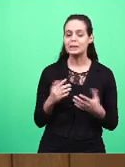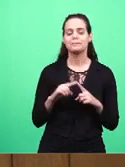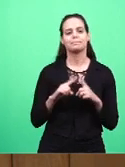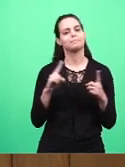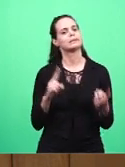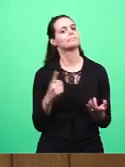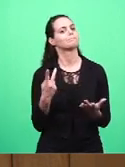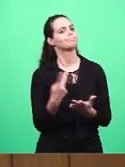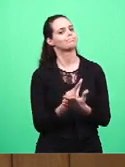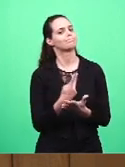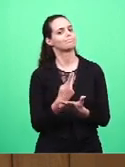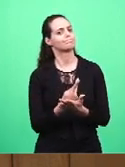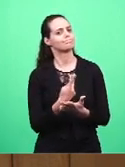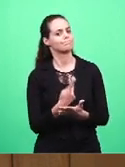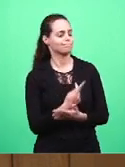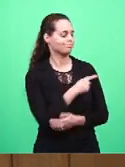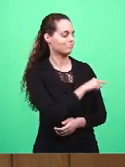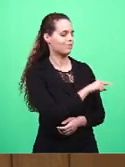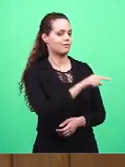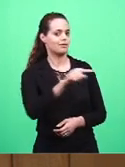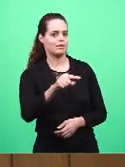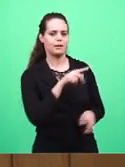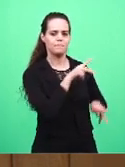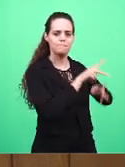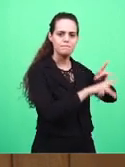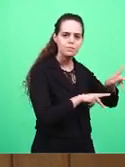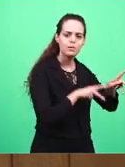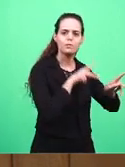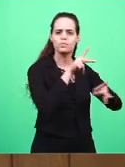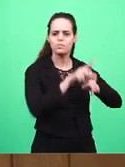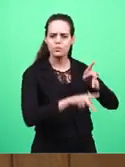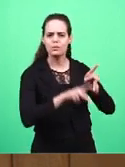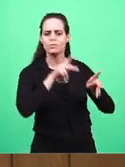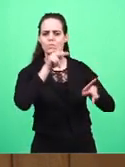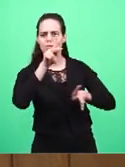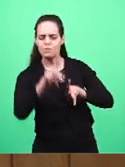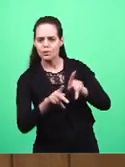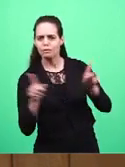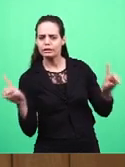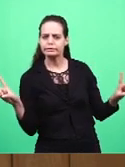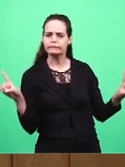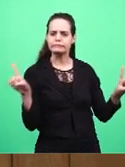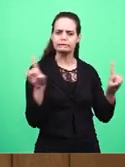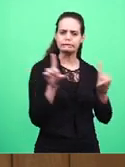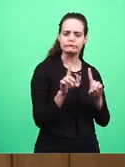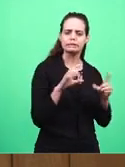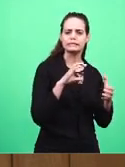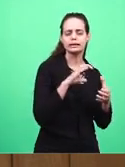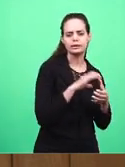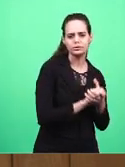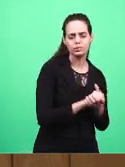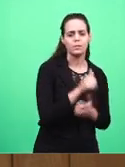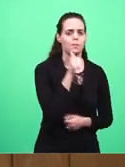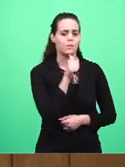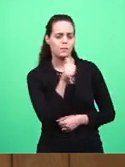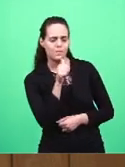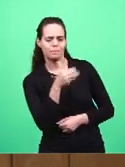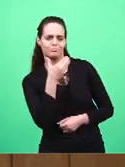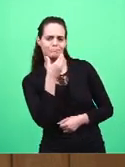Casamento errado. Casamento errado. Eles erraram, entendeu? Porque os